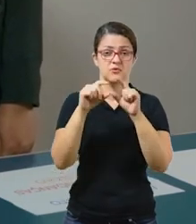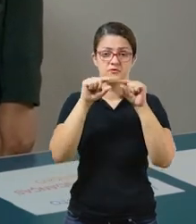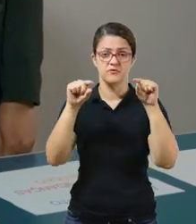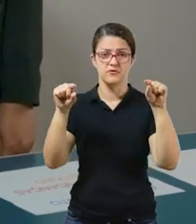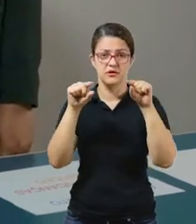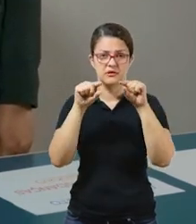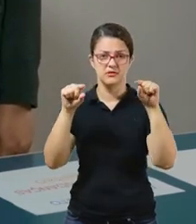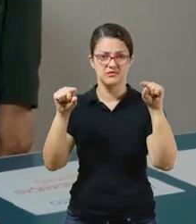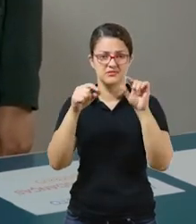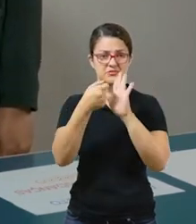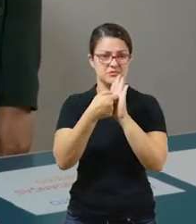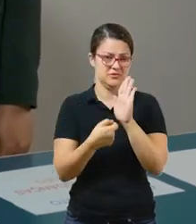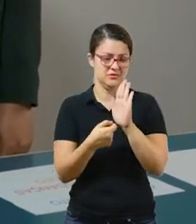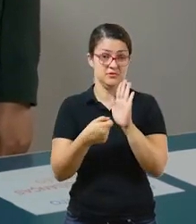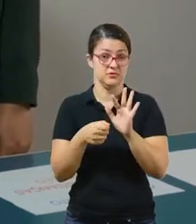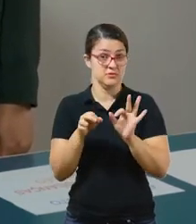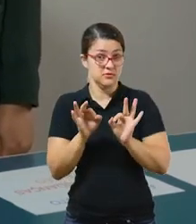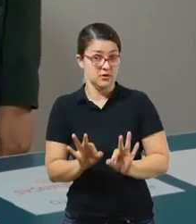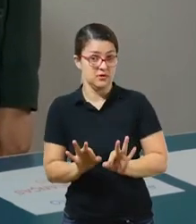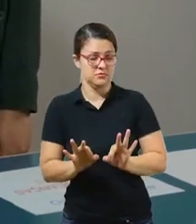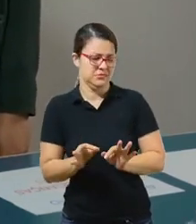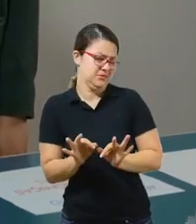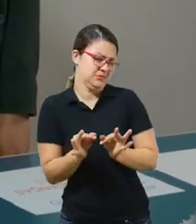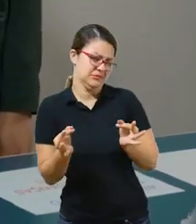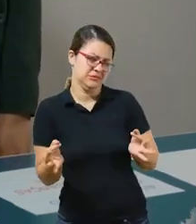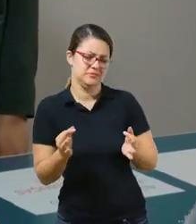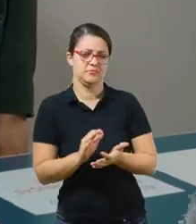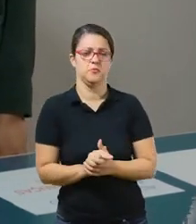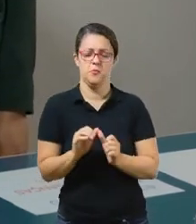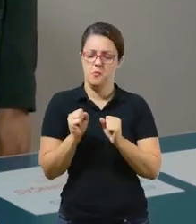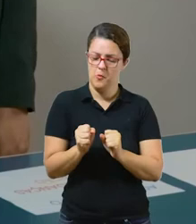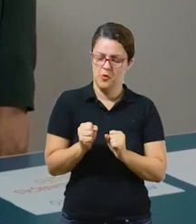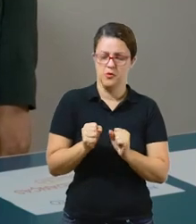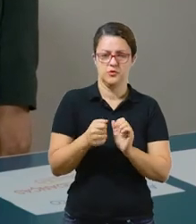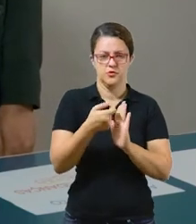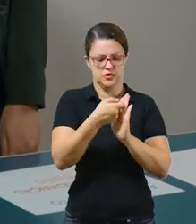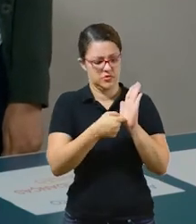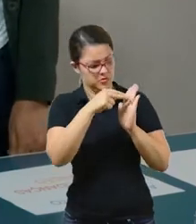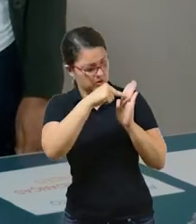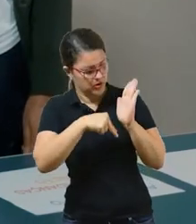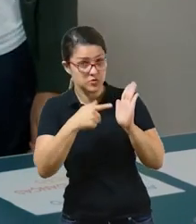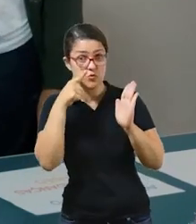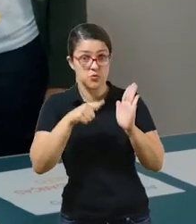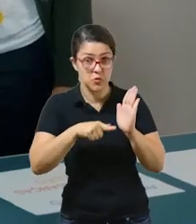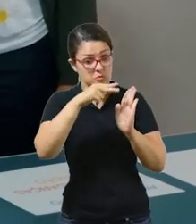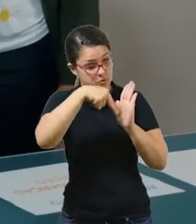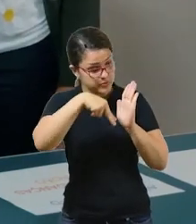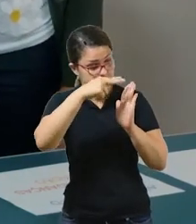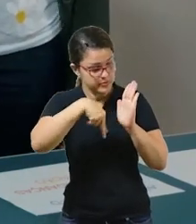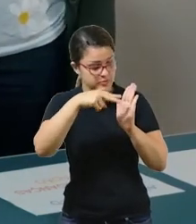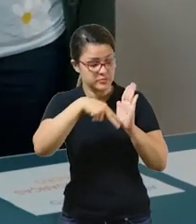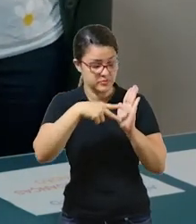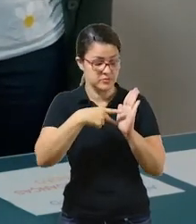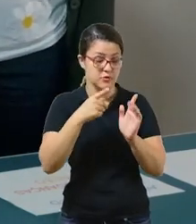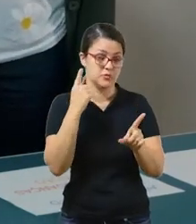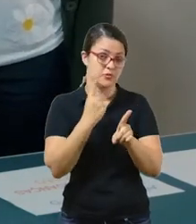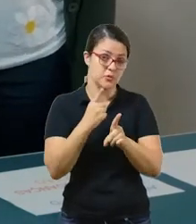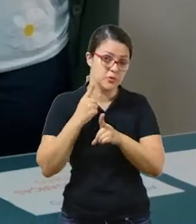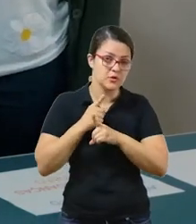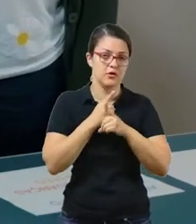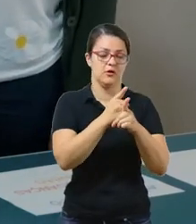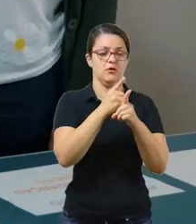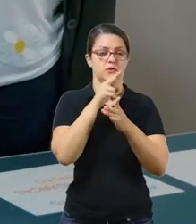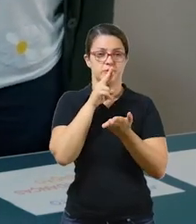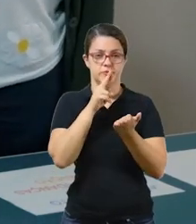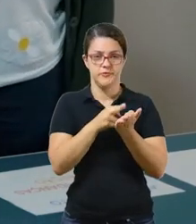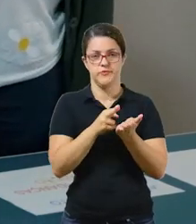certo? Muito simples, né? Então você pode ler e reler o texto quantas vezes você precisar para você poder encontrar, checar todas